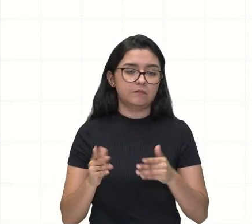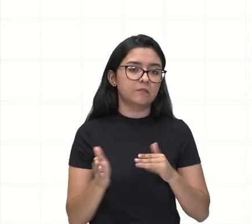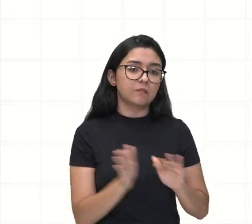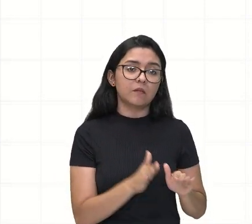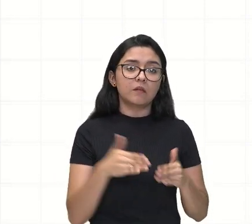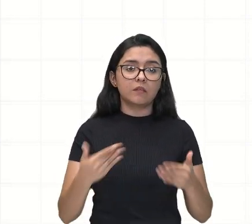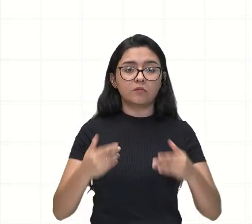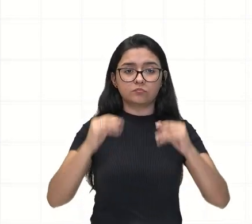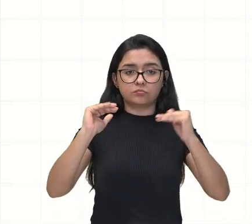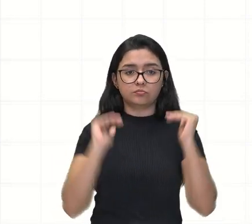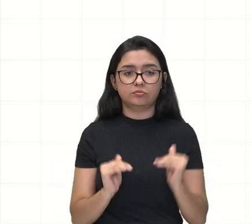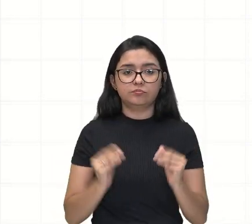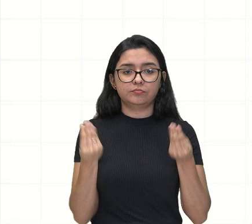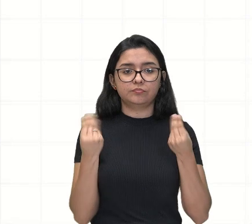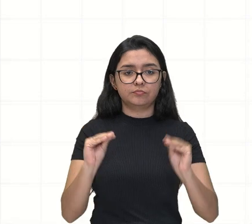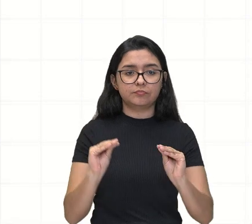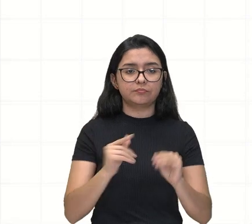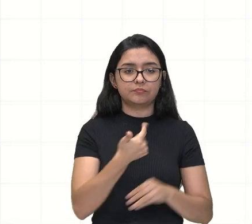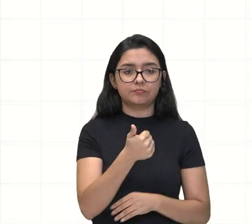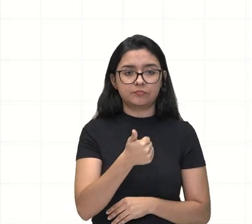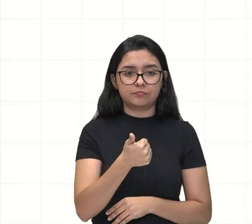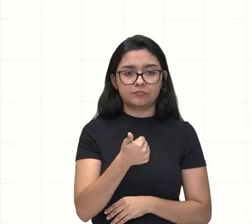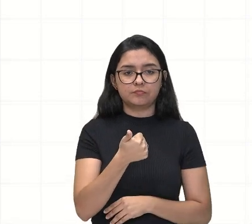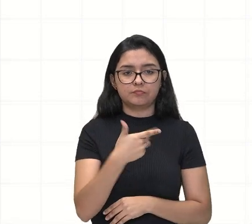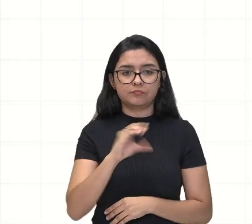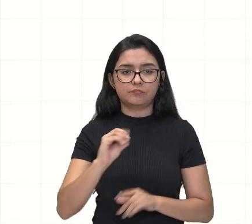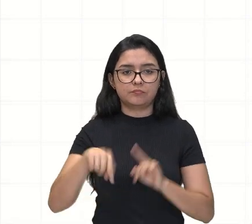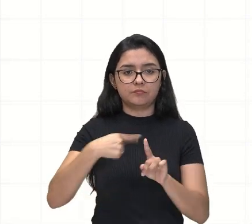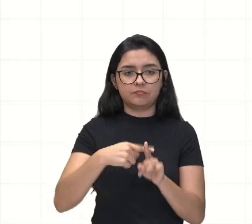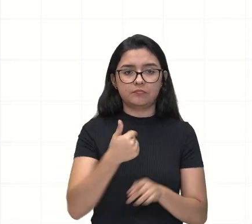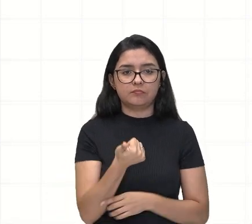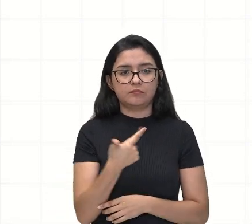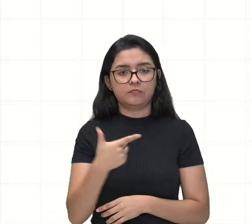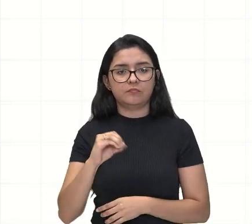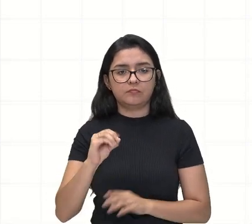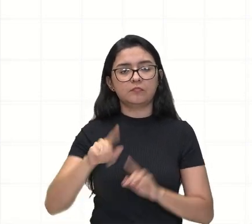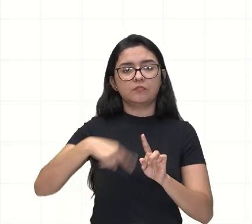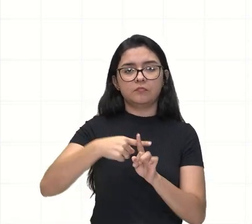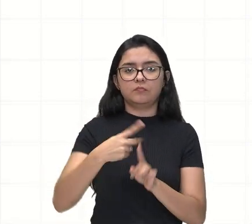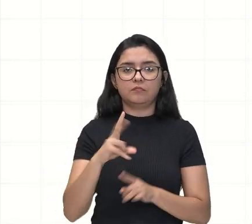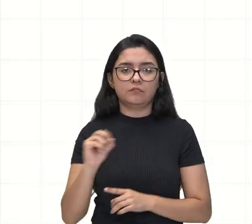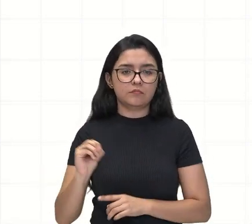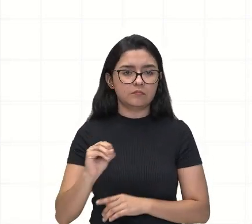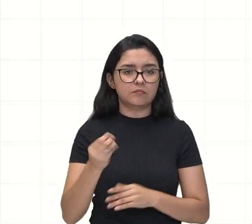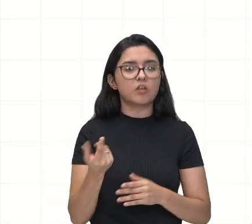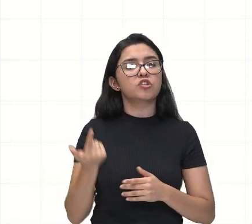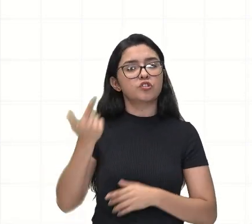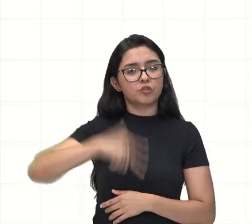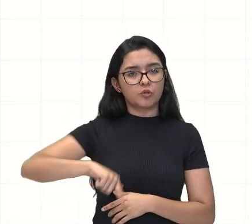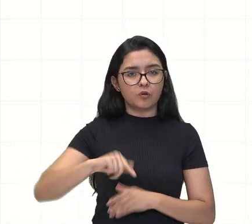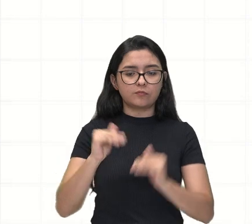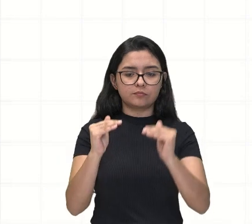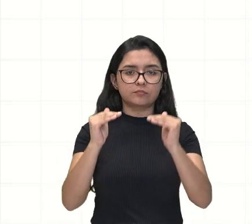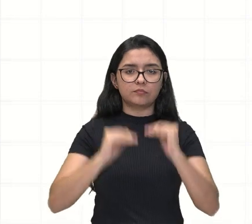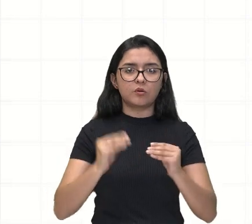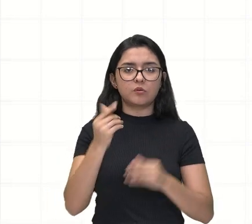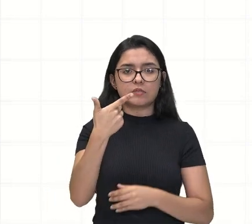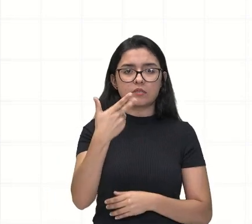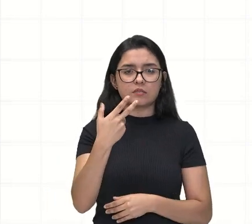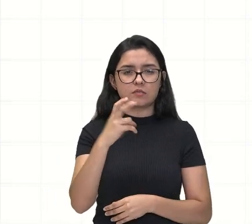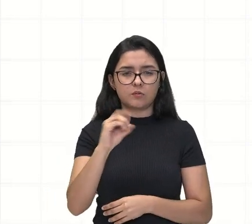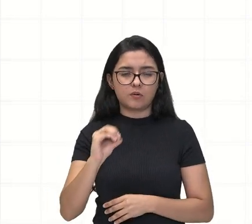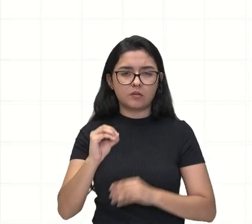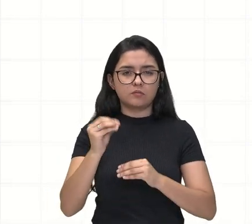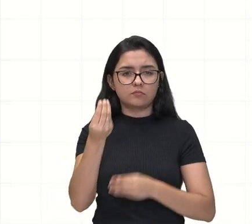ficaria da seguinte maneira, ó. 120 mais 120 mais 50, perceba que nós só repetimos aqui o 50, tá legal? E fizemos aqui